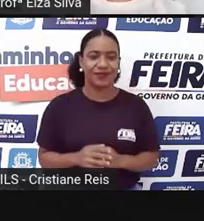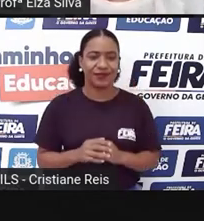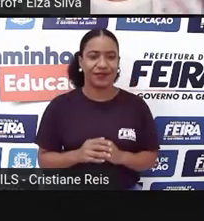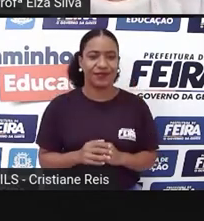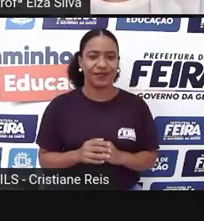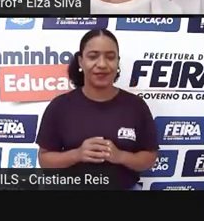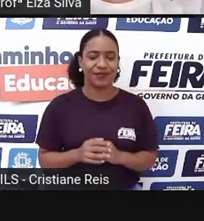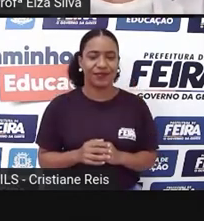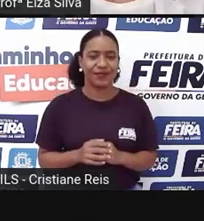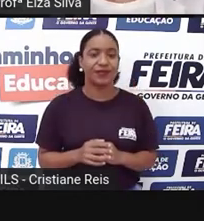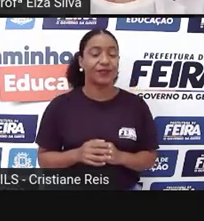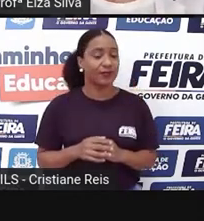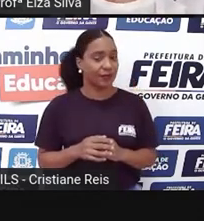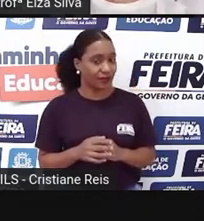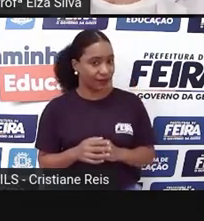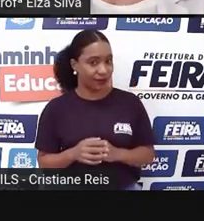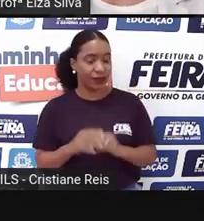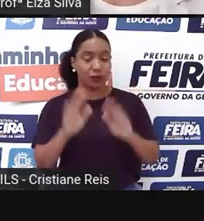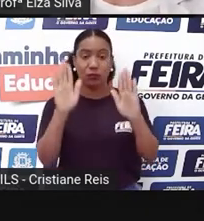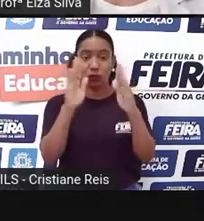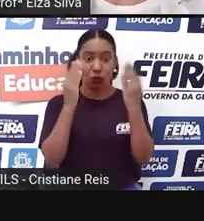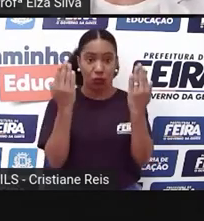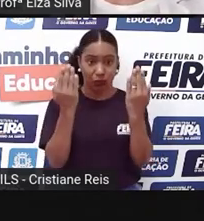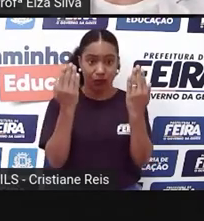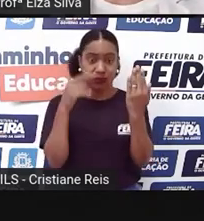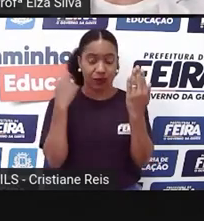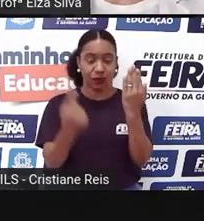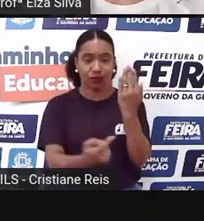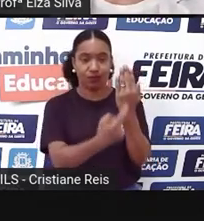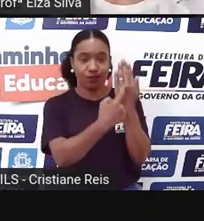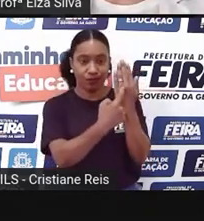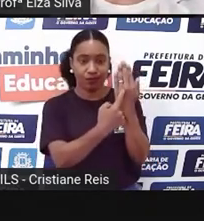e vamos explorá-las uma a uma.